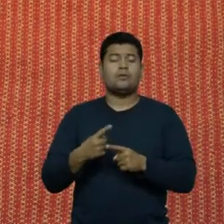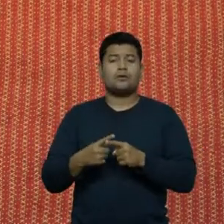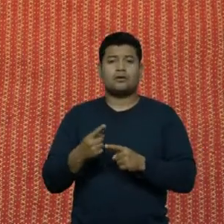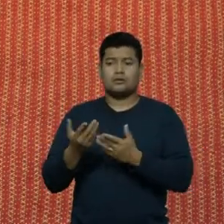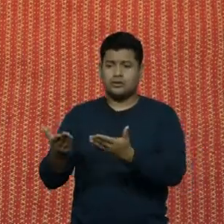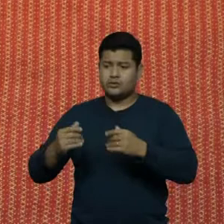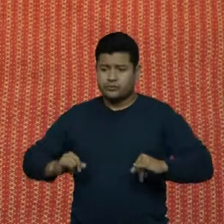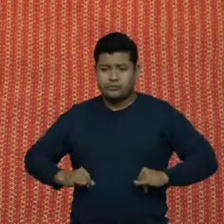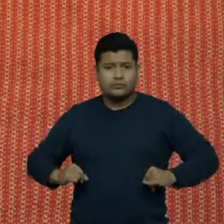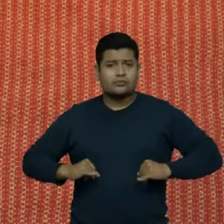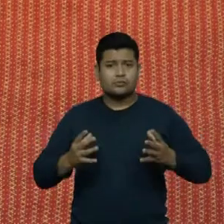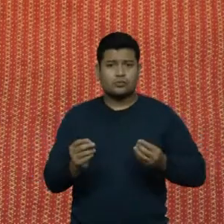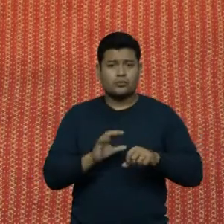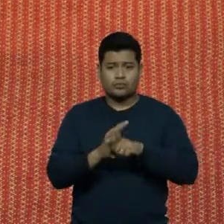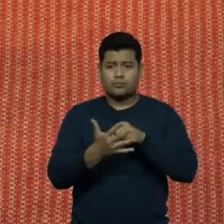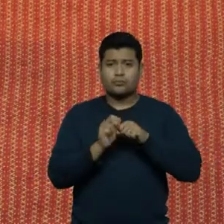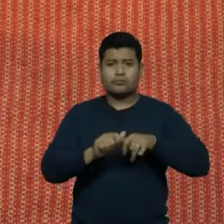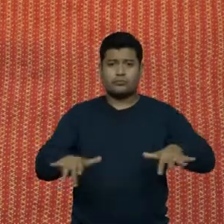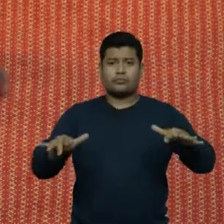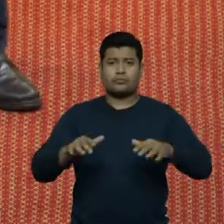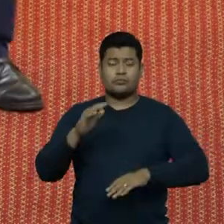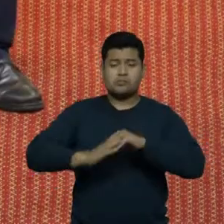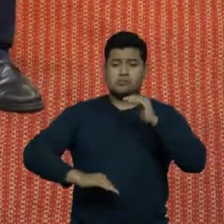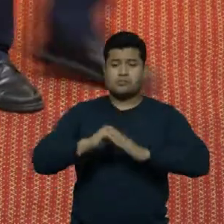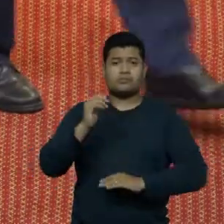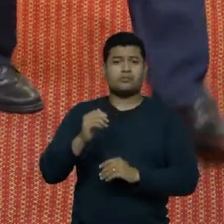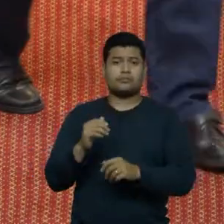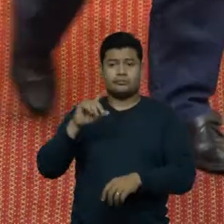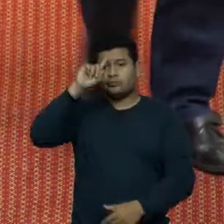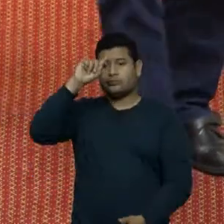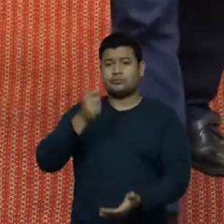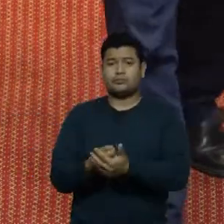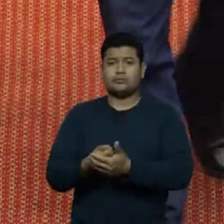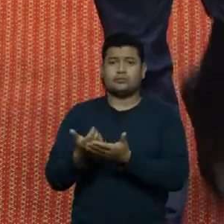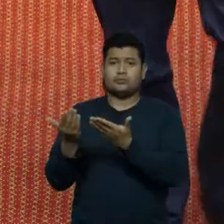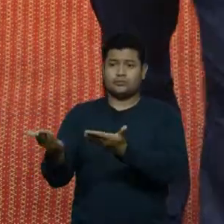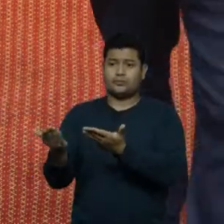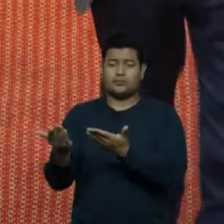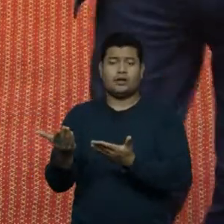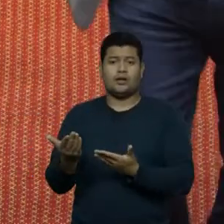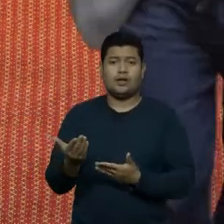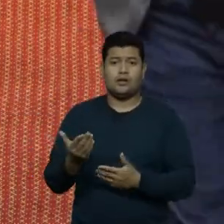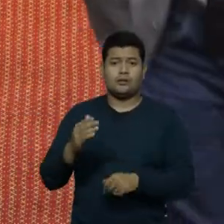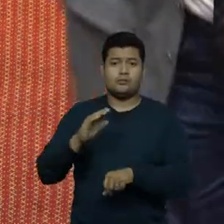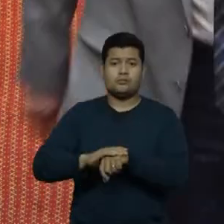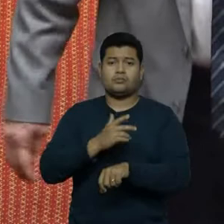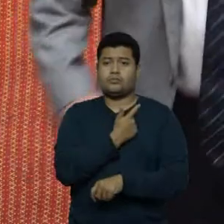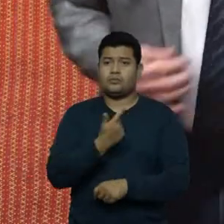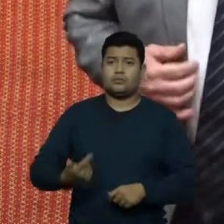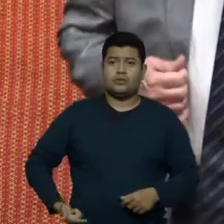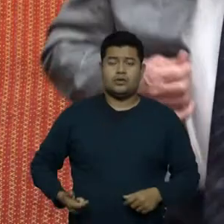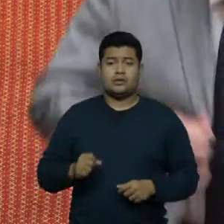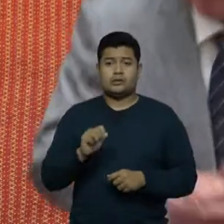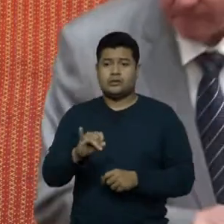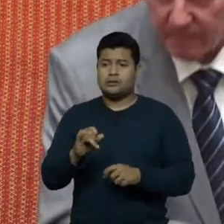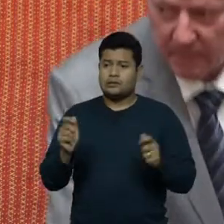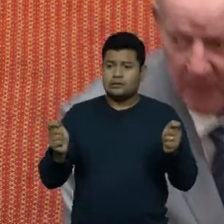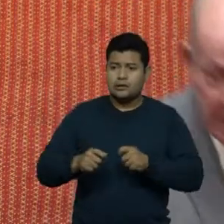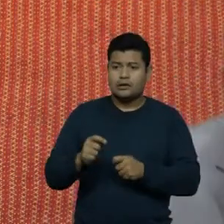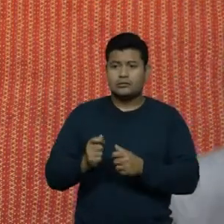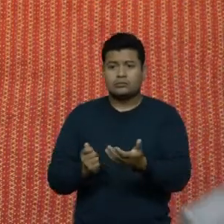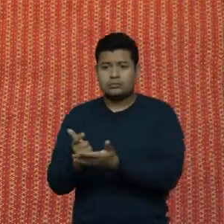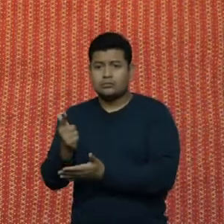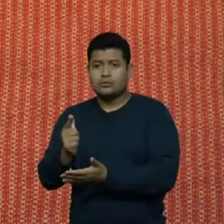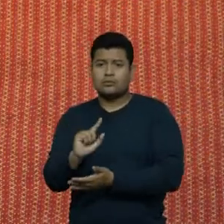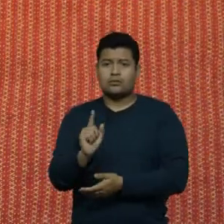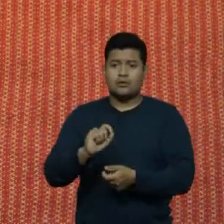napa Nia corações do próprio governo o setor não sabes abria-se fechar você podia comprar comida não comprava comida